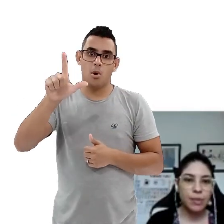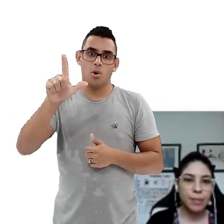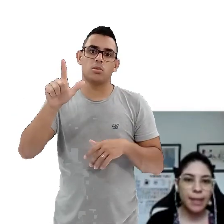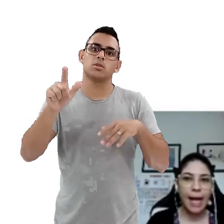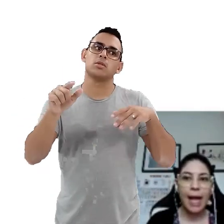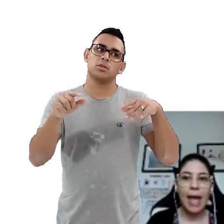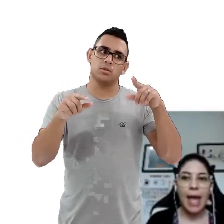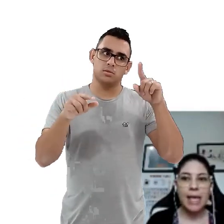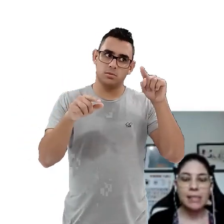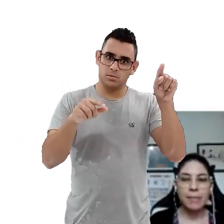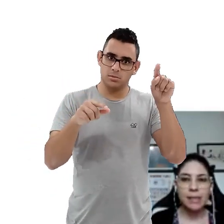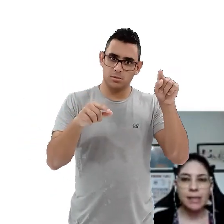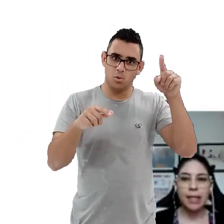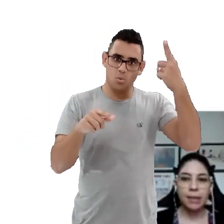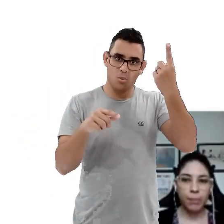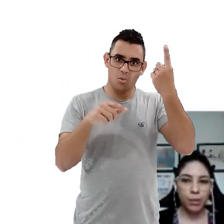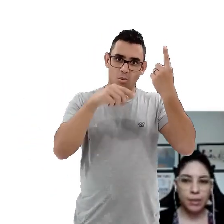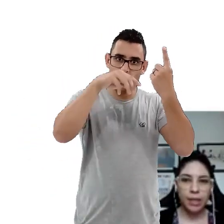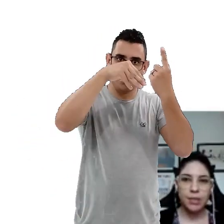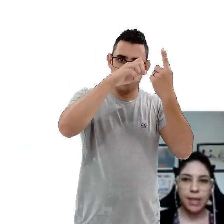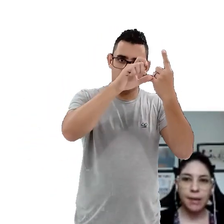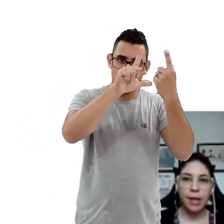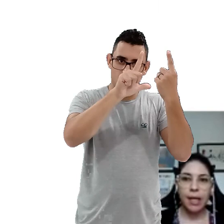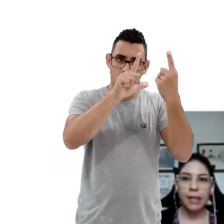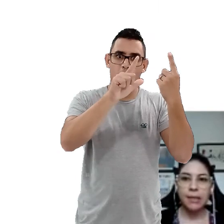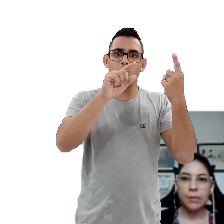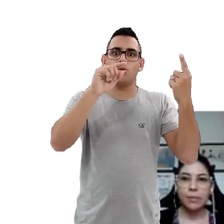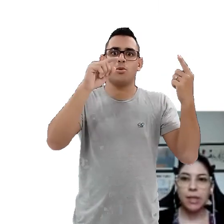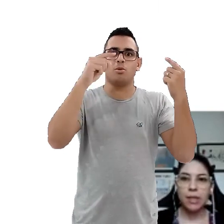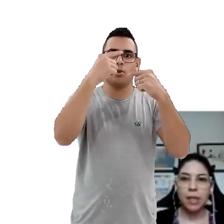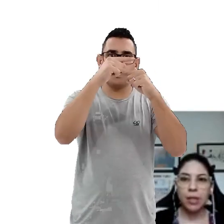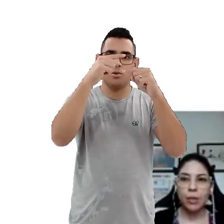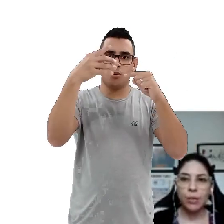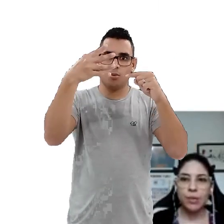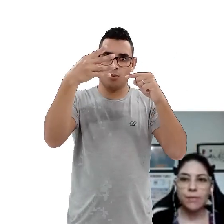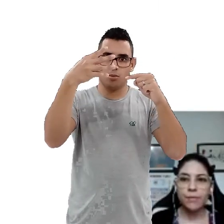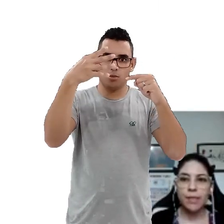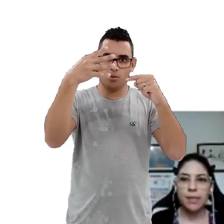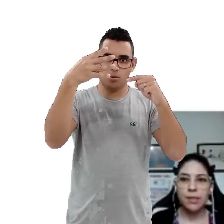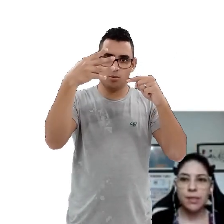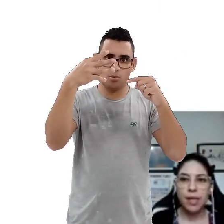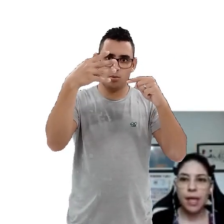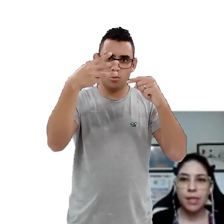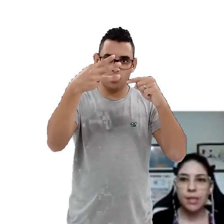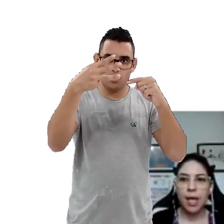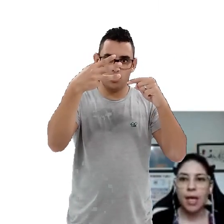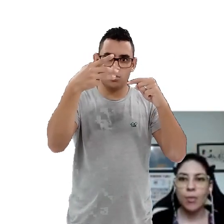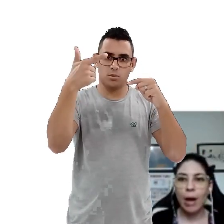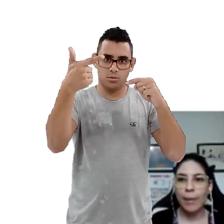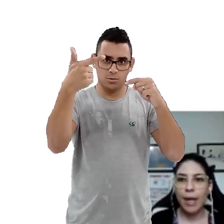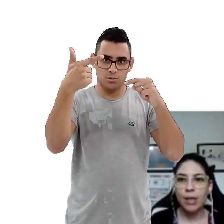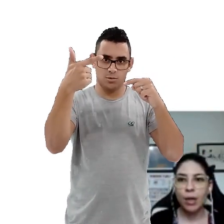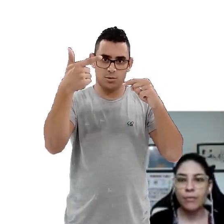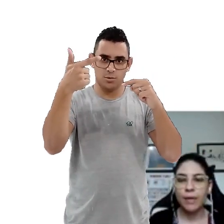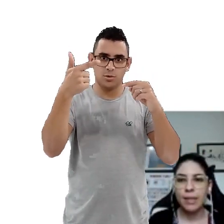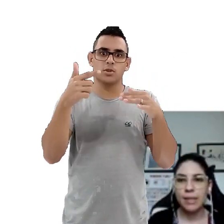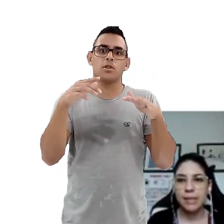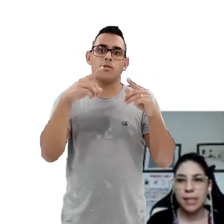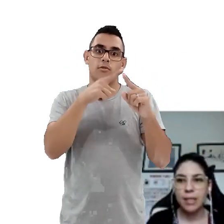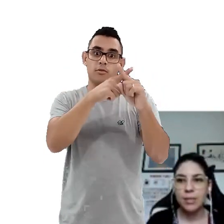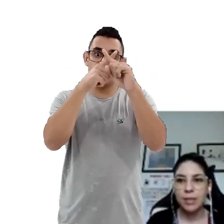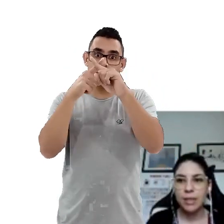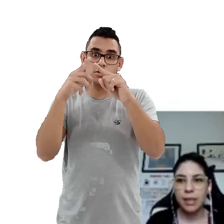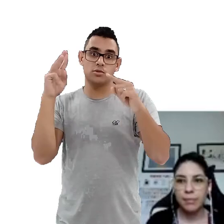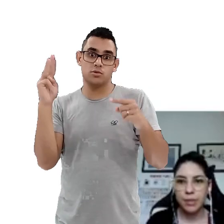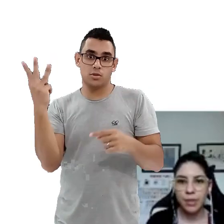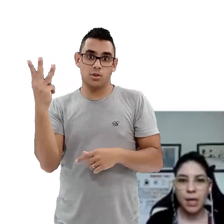ter que multiplicar essa massa daqui por 3, tá? Então, 32 vezes 3 é igual a